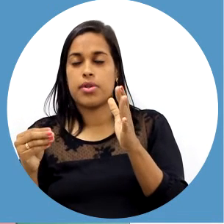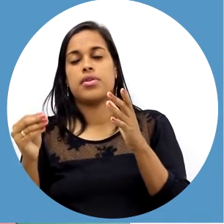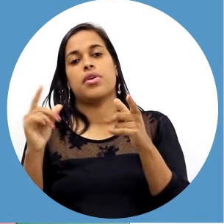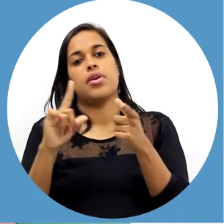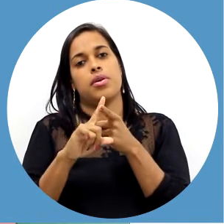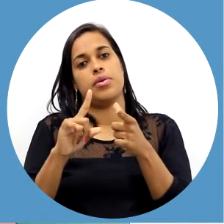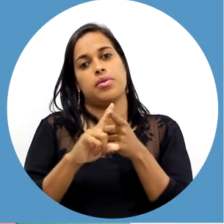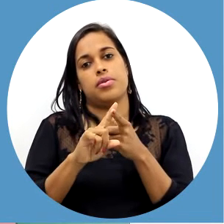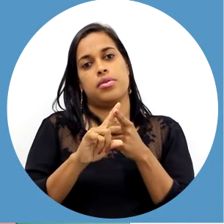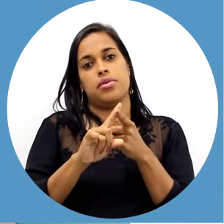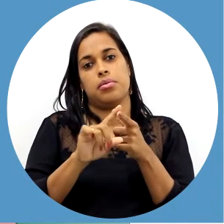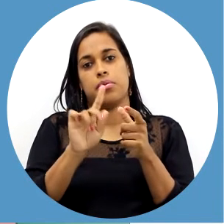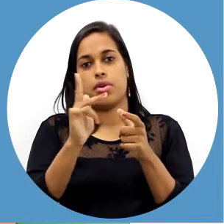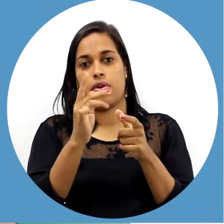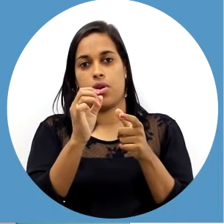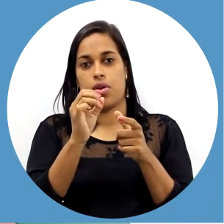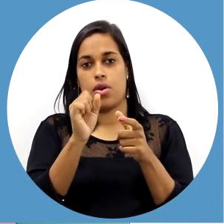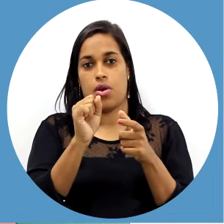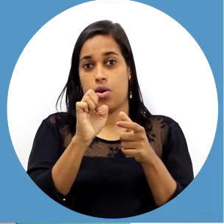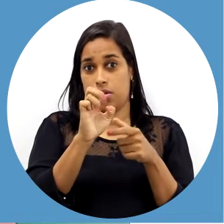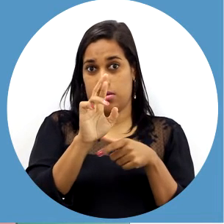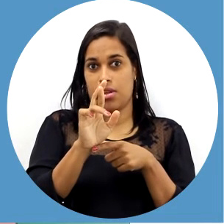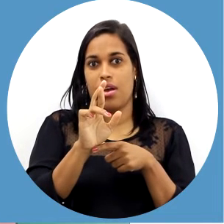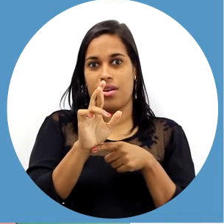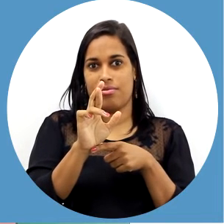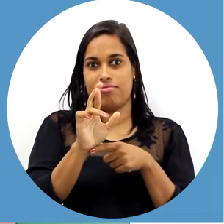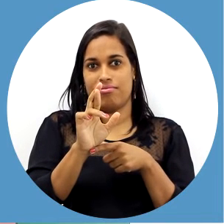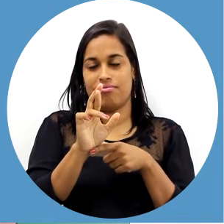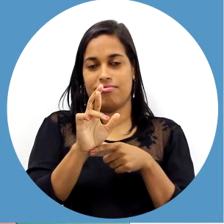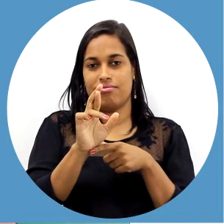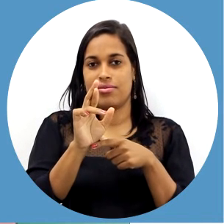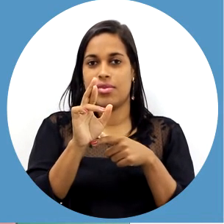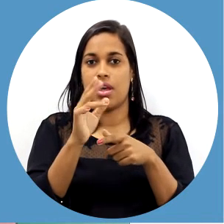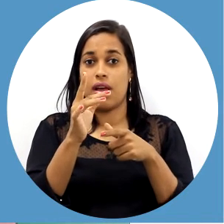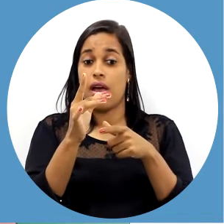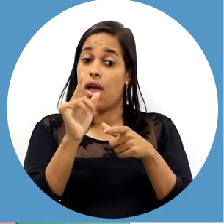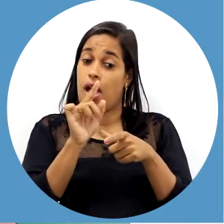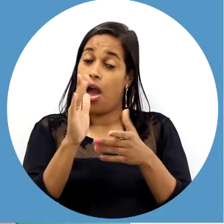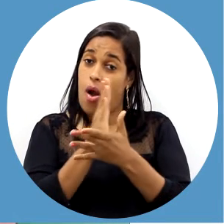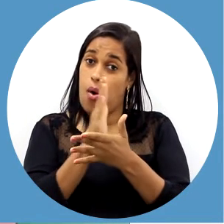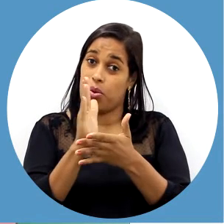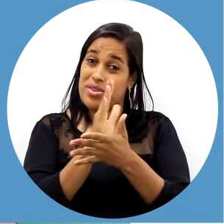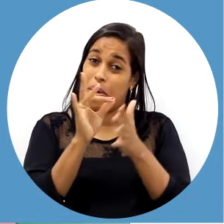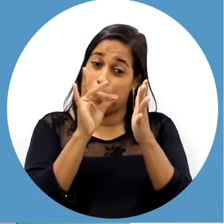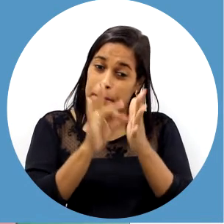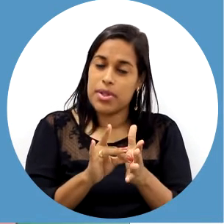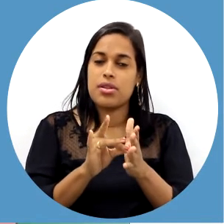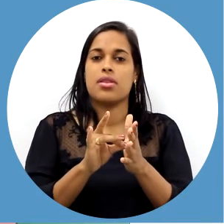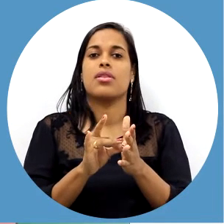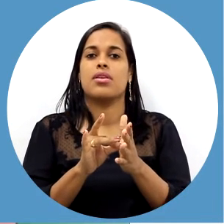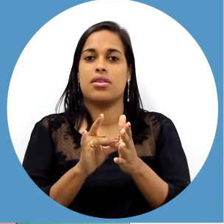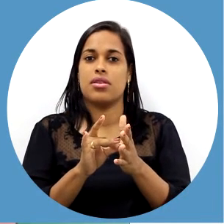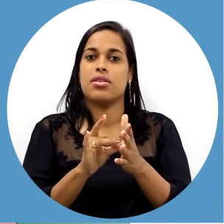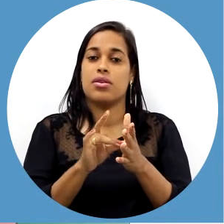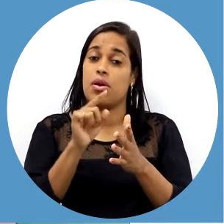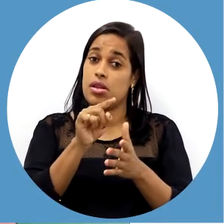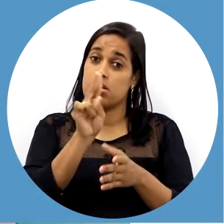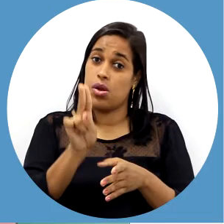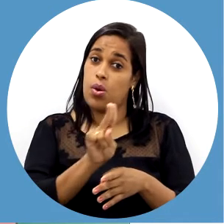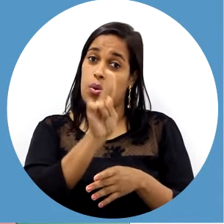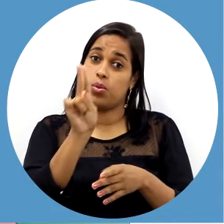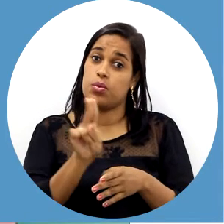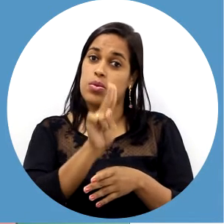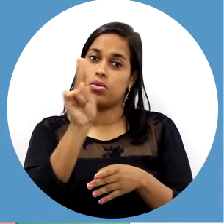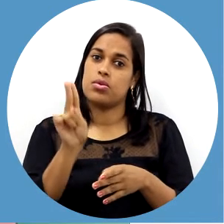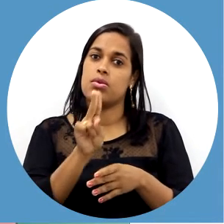modelo TCP e o modelo OSI não é uma peça, uma aplicação, um programa. É um padrão, onde as regras devem ser seguidas. Então, aí está você lá em